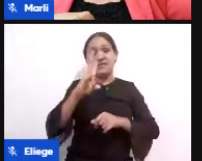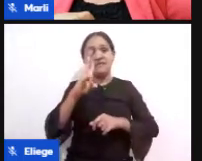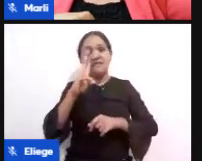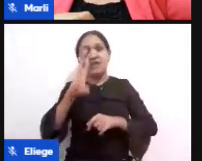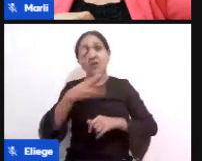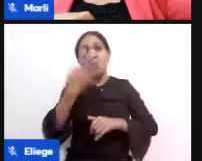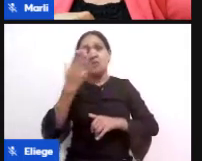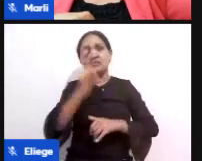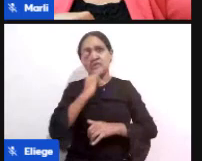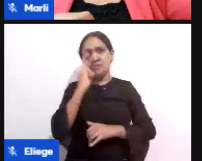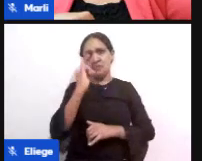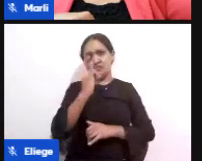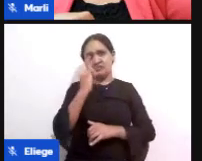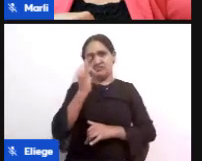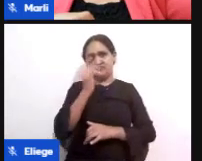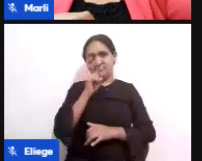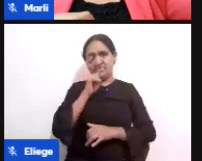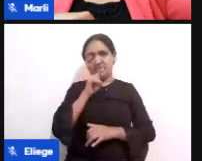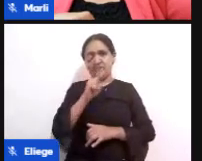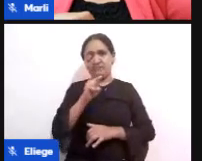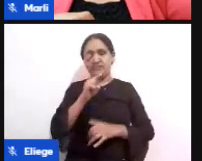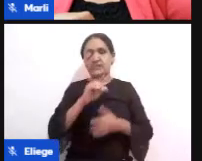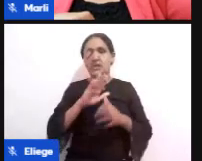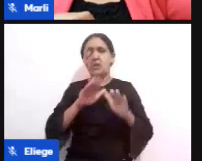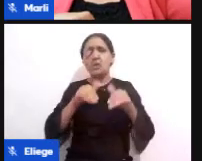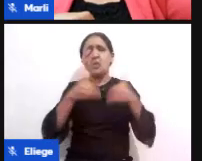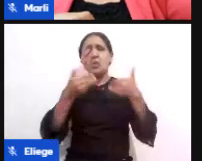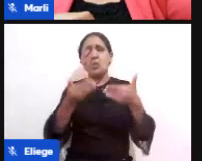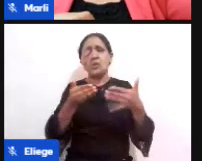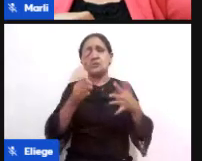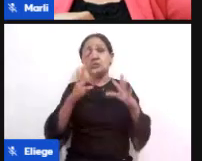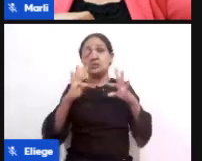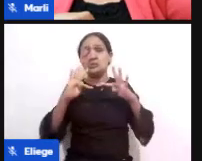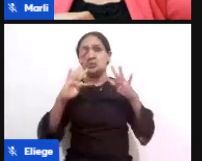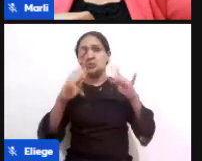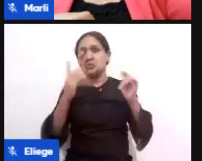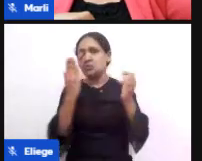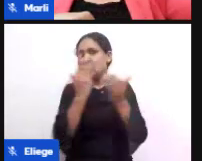você. Quando tudo isso passar,